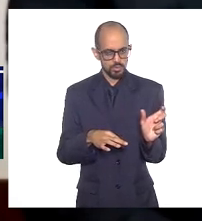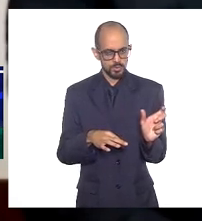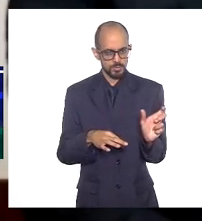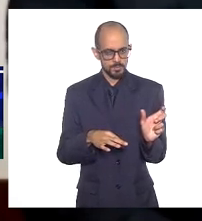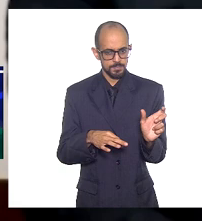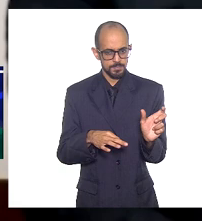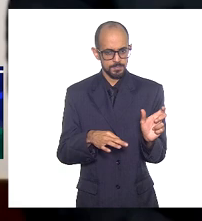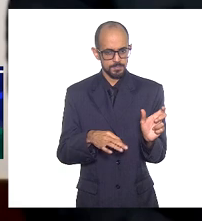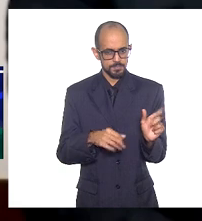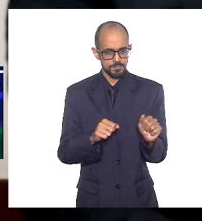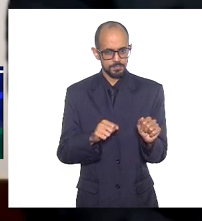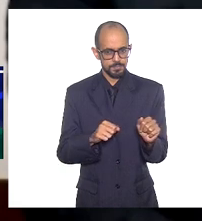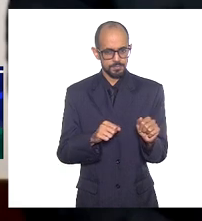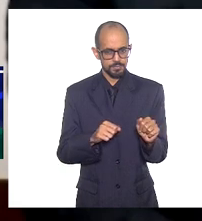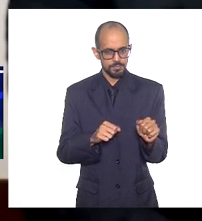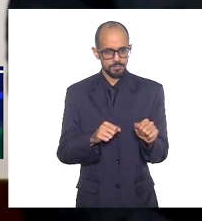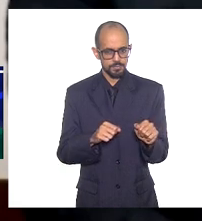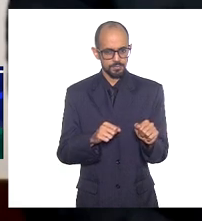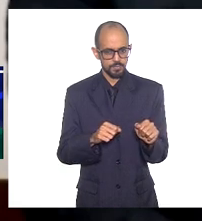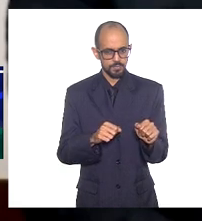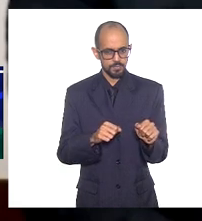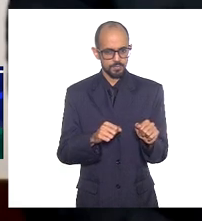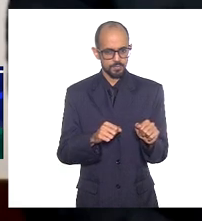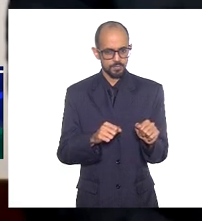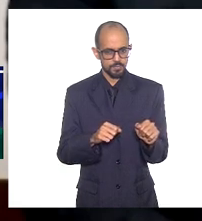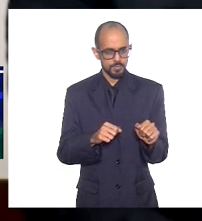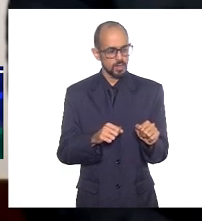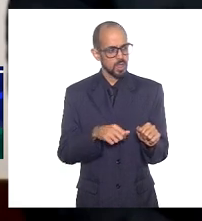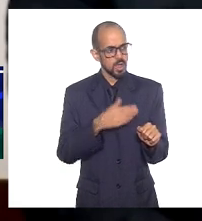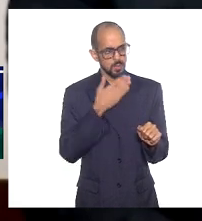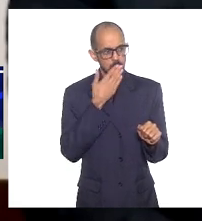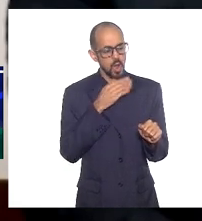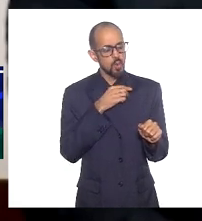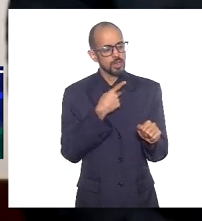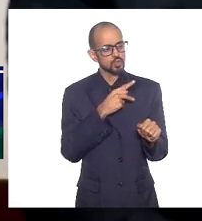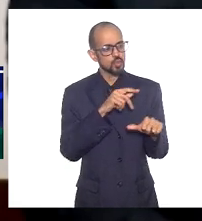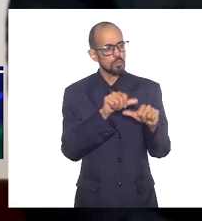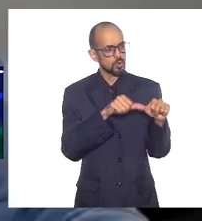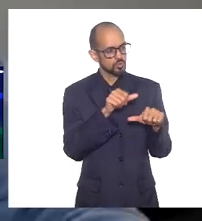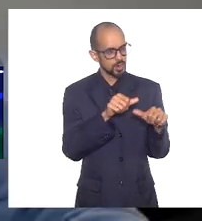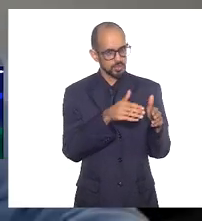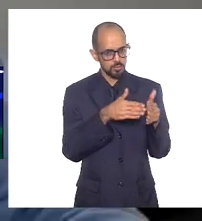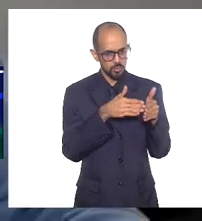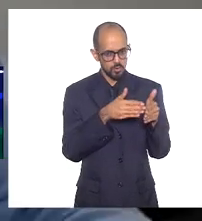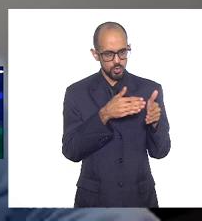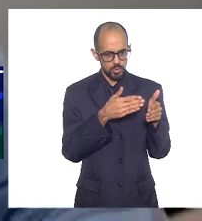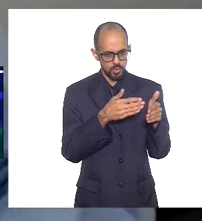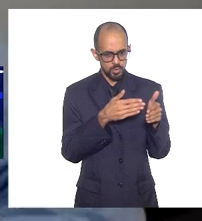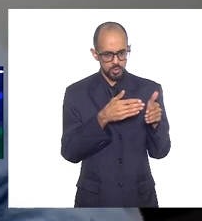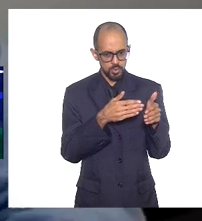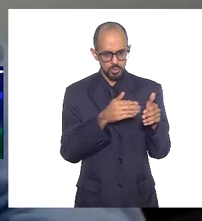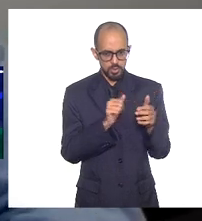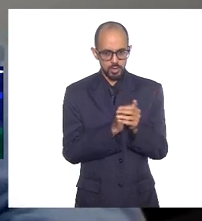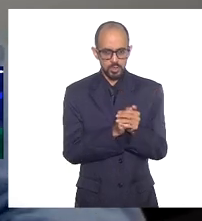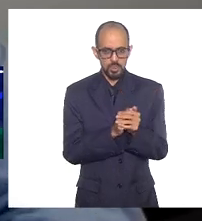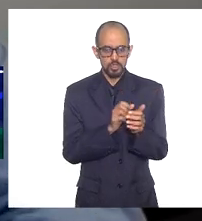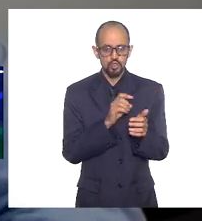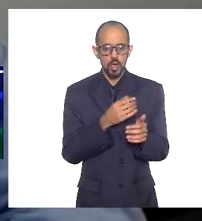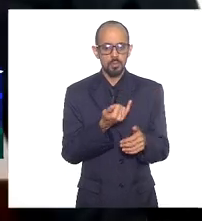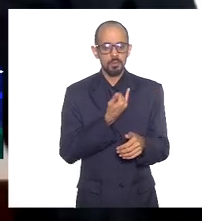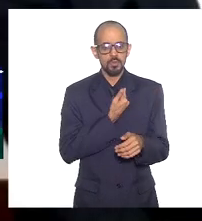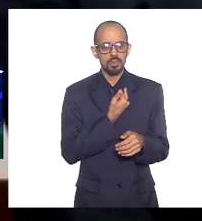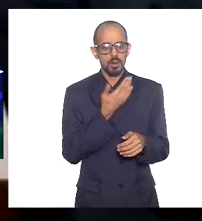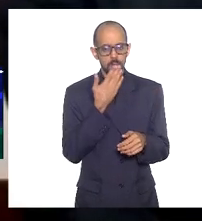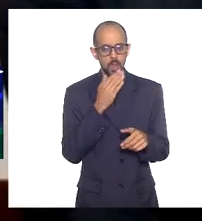Durante a... Você está com a sua modificação? Qual é a palavra? Quer que eu leia, presidente? Não, É só para dizer qual é a